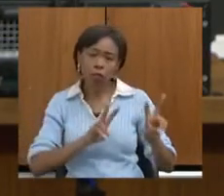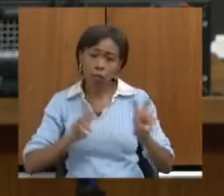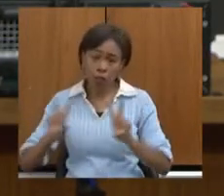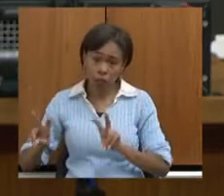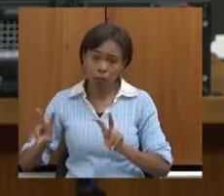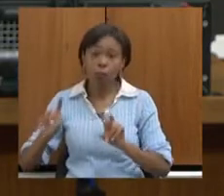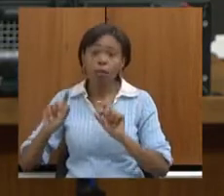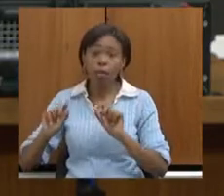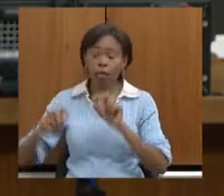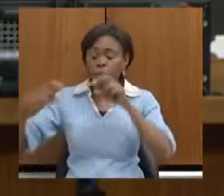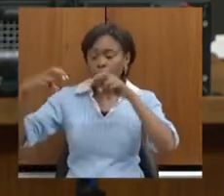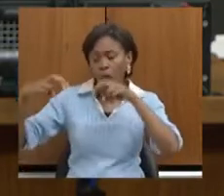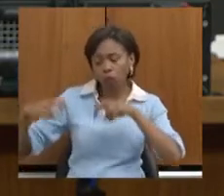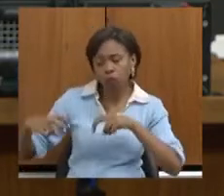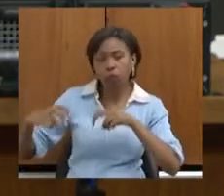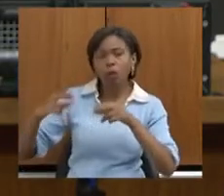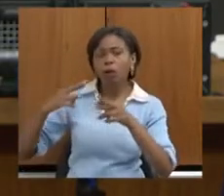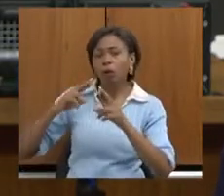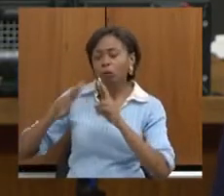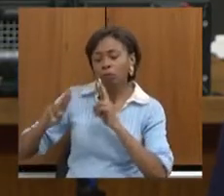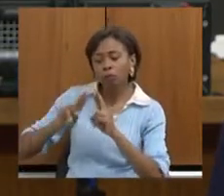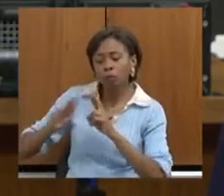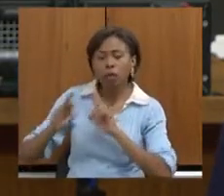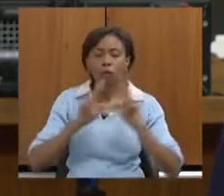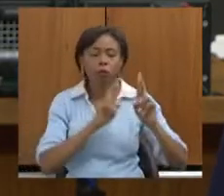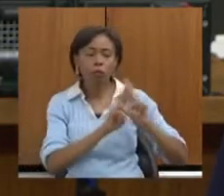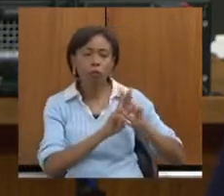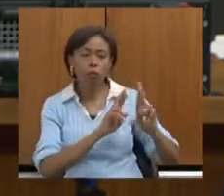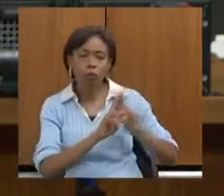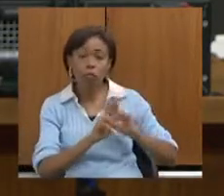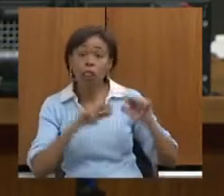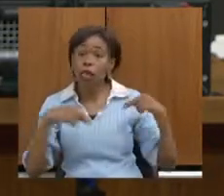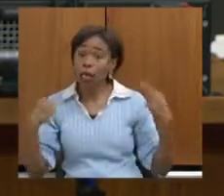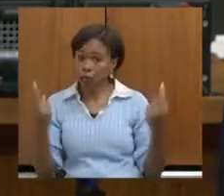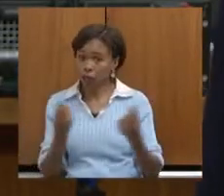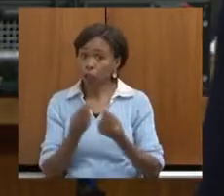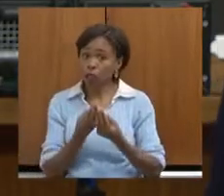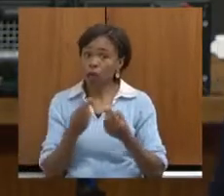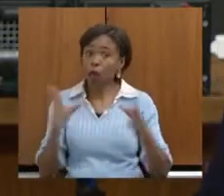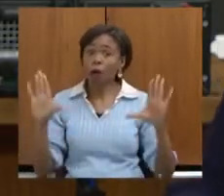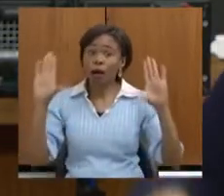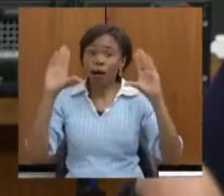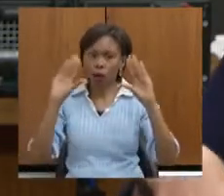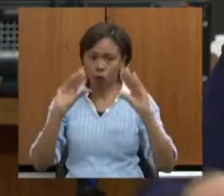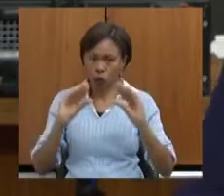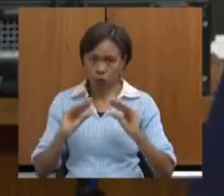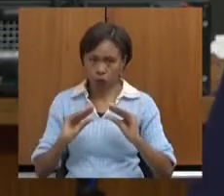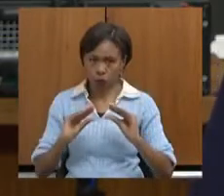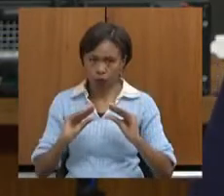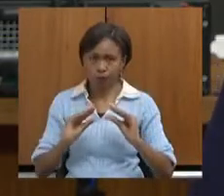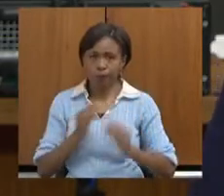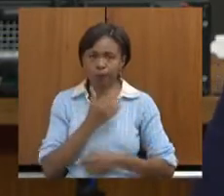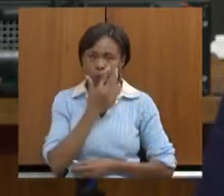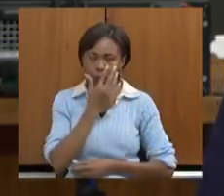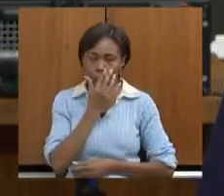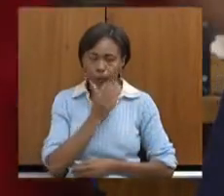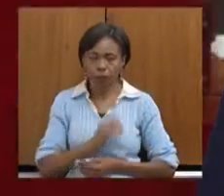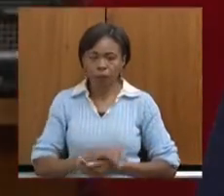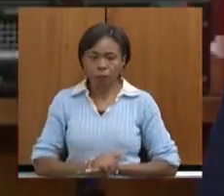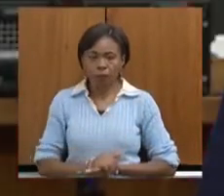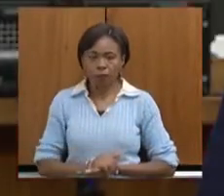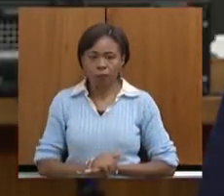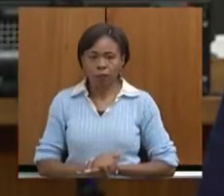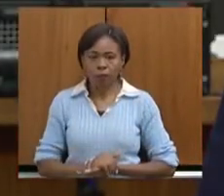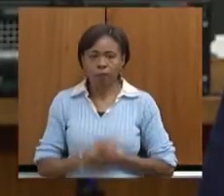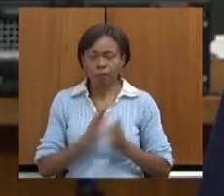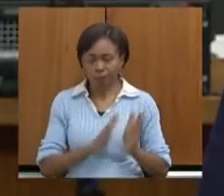escutas dessas comunidades que a gente se reúne no período noturno é bom